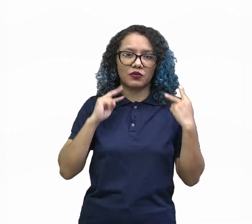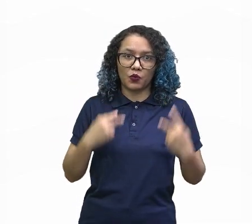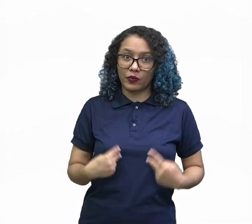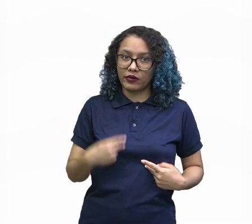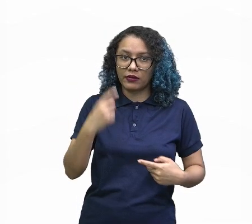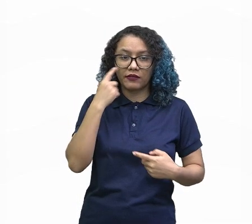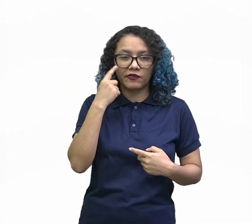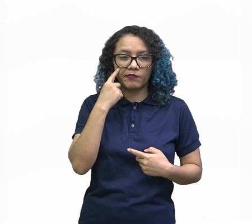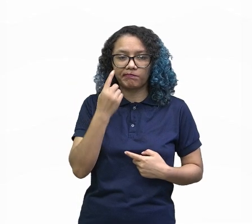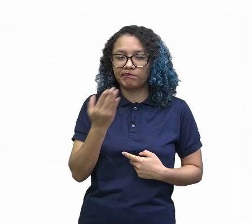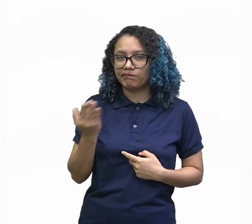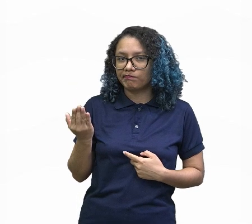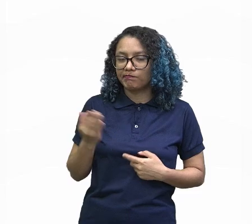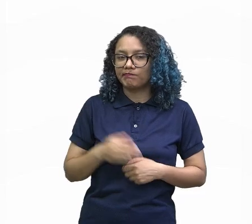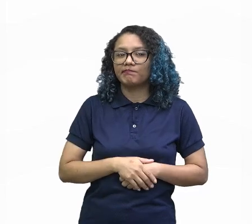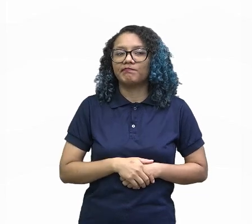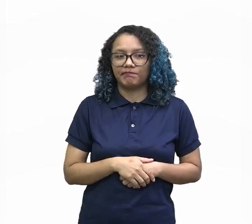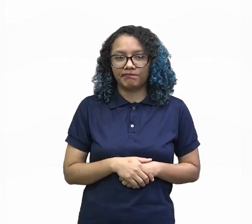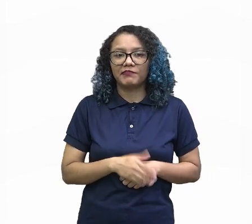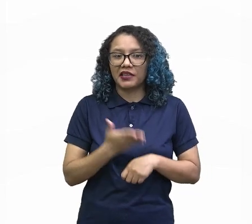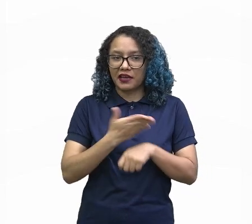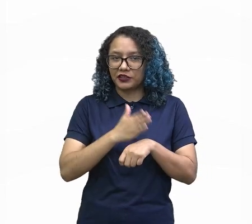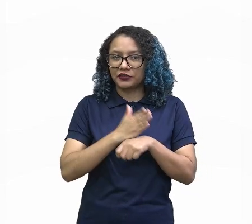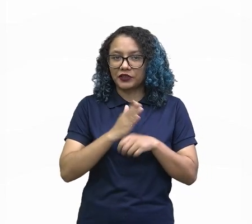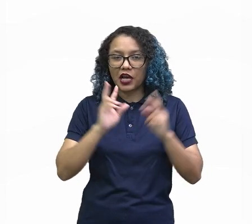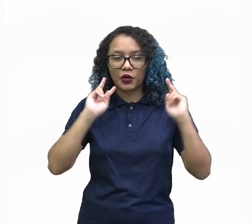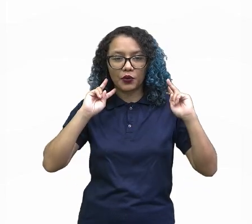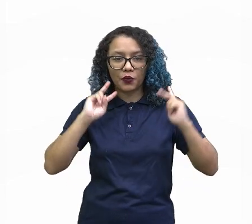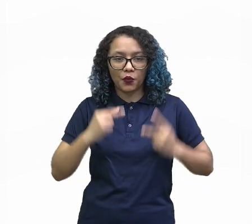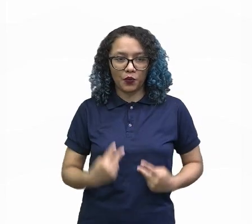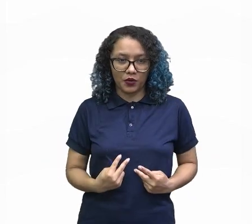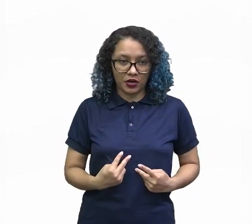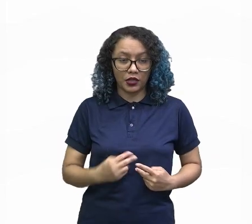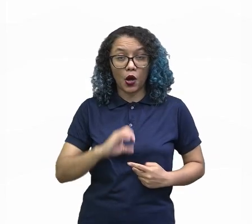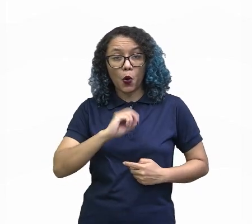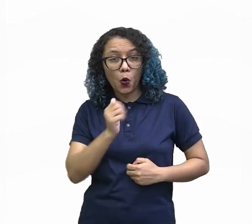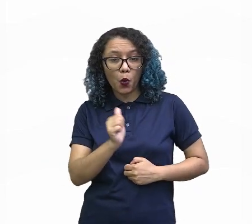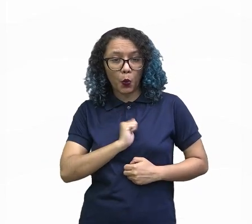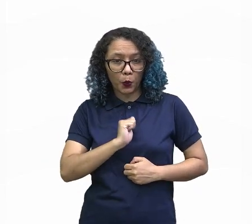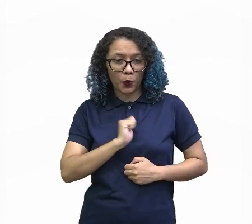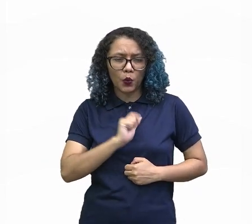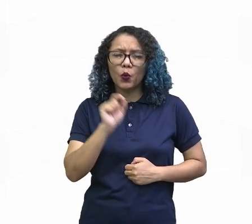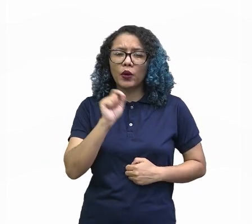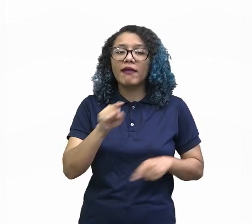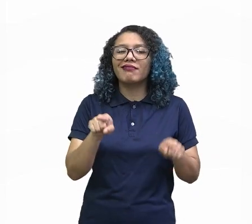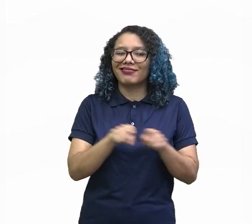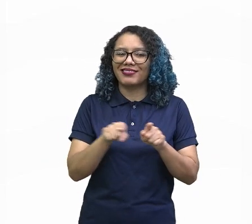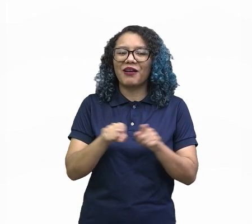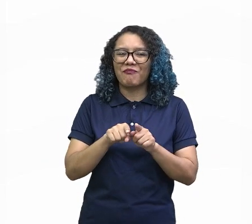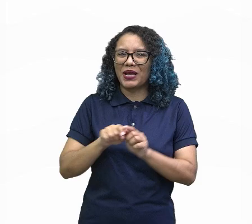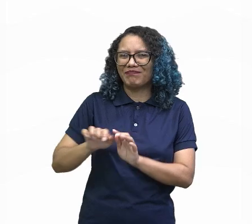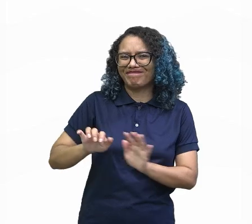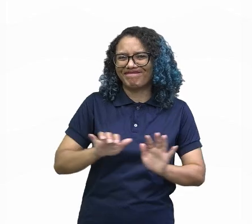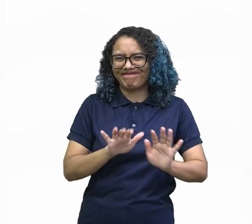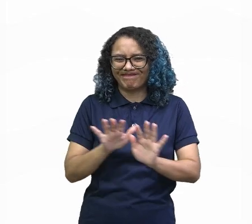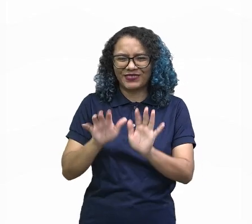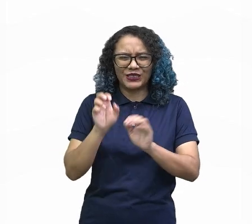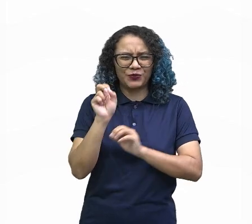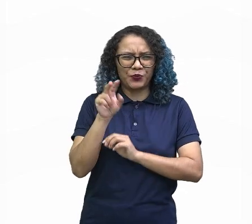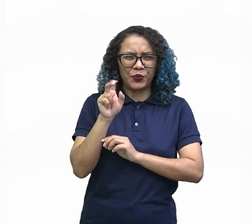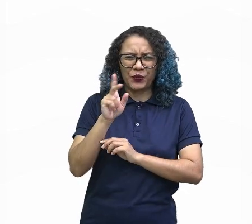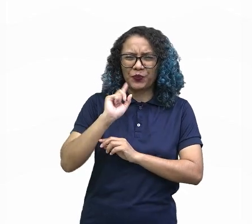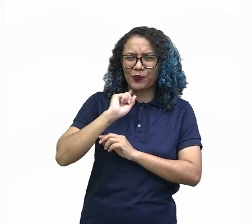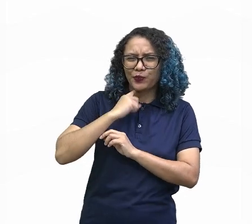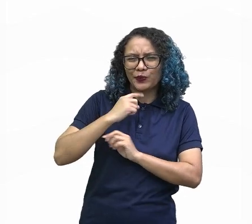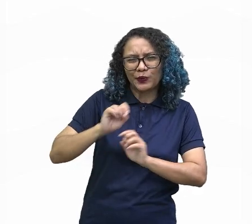vamos observar as atividades humanas ou antropogênicas, que também liberam grande quantidade de gases